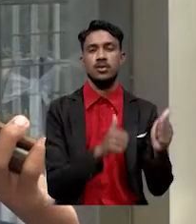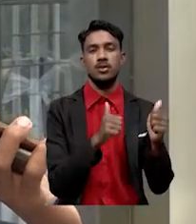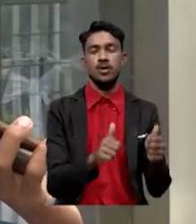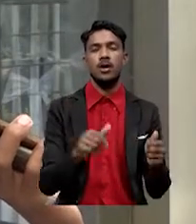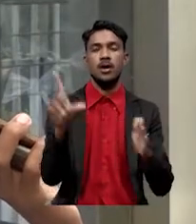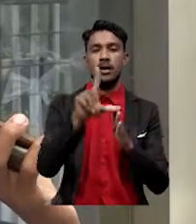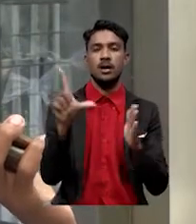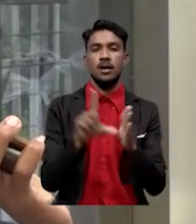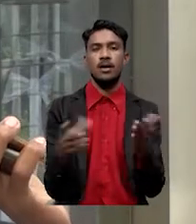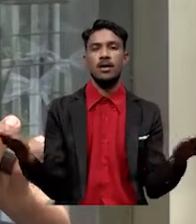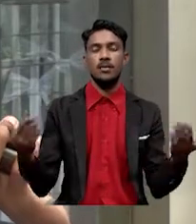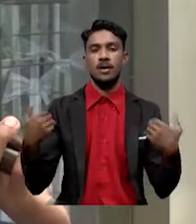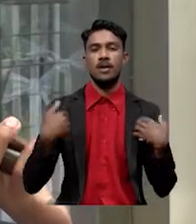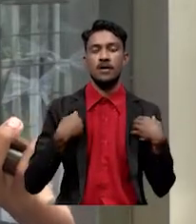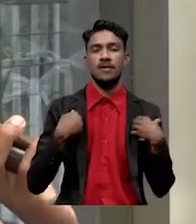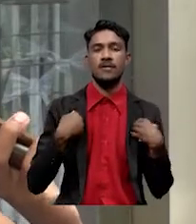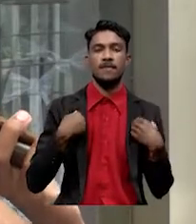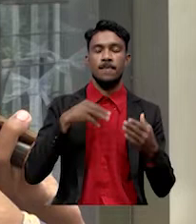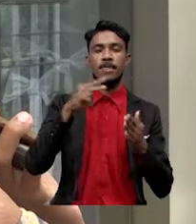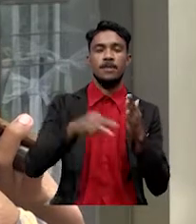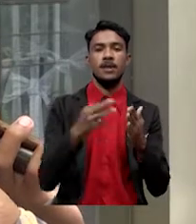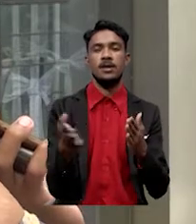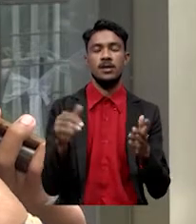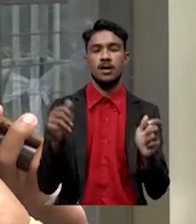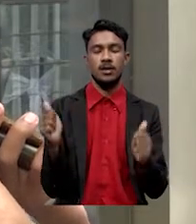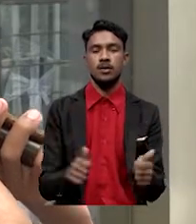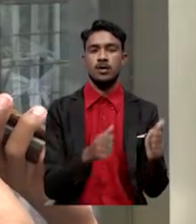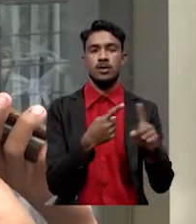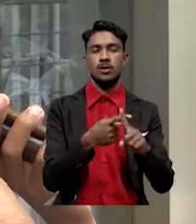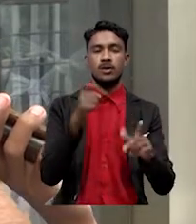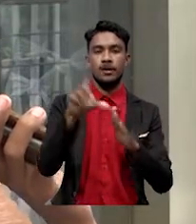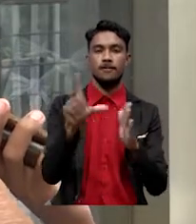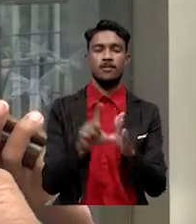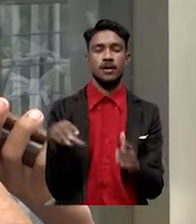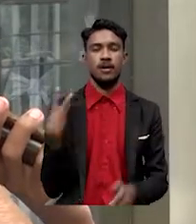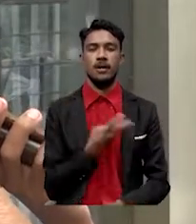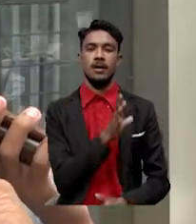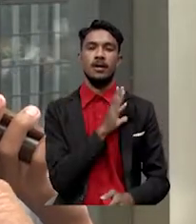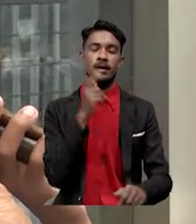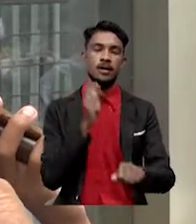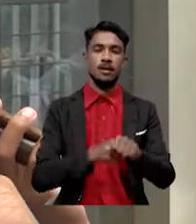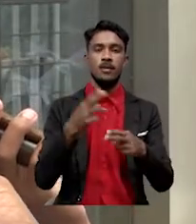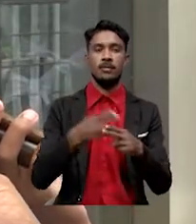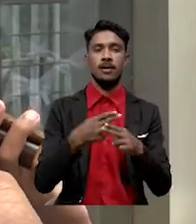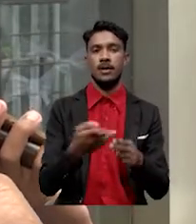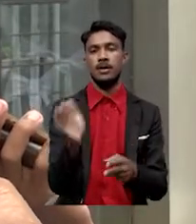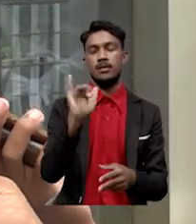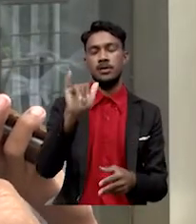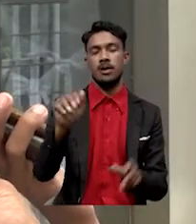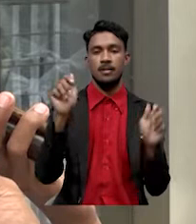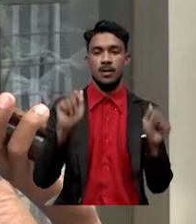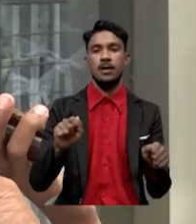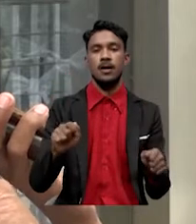nebe magia. Media sira tu hetan akreditasaun pedir tengi listi konselor de empresa. Ta espera kata tempo badak. Esta pode ser a bela, a tama esta